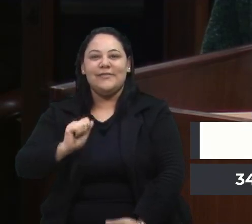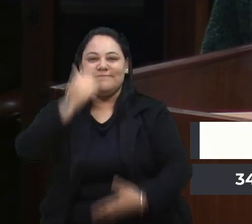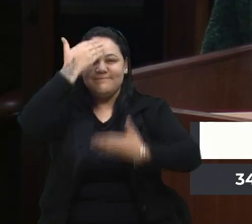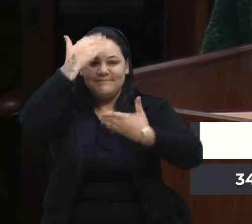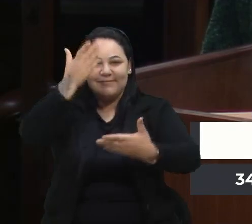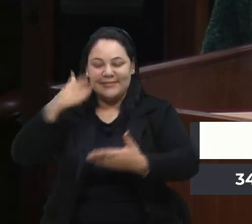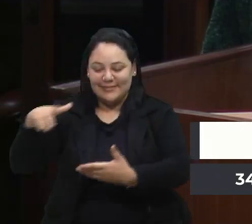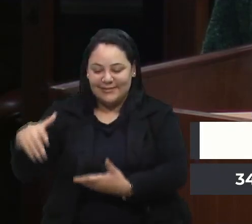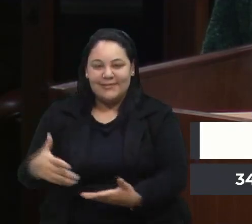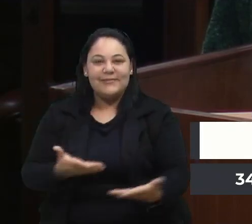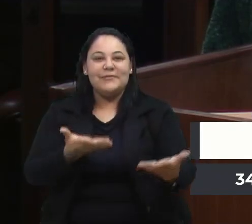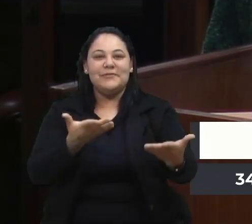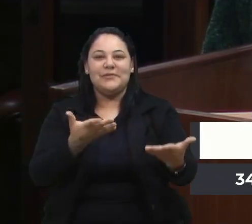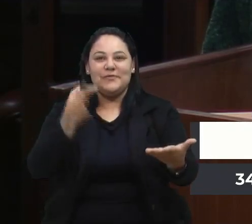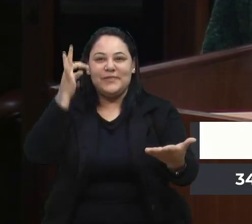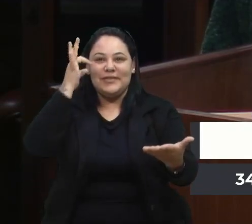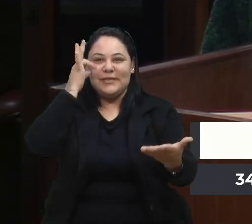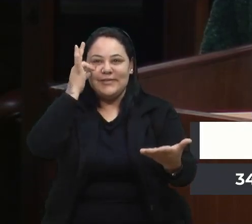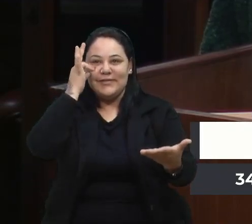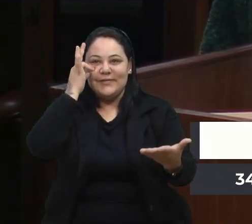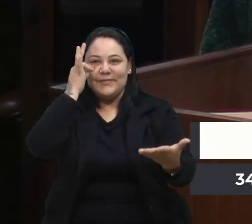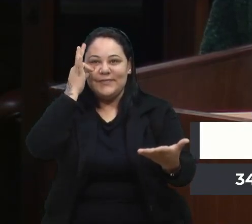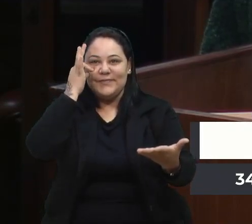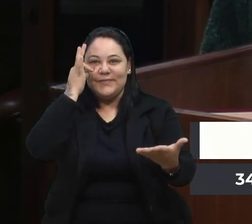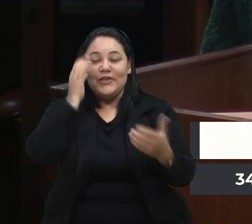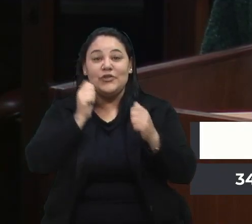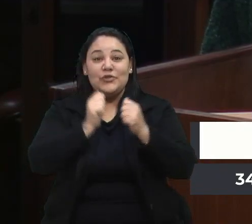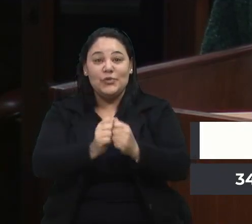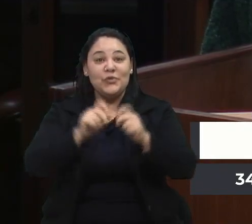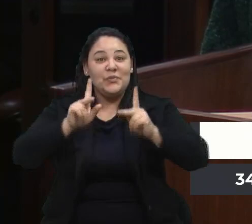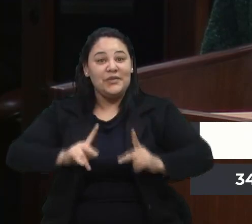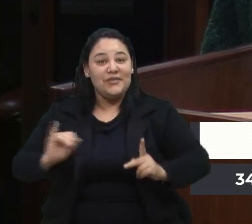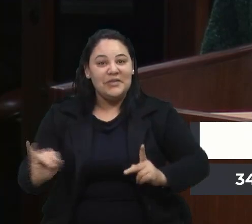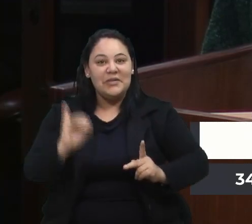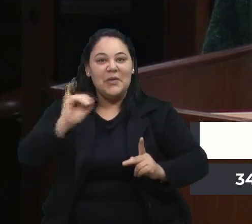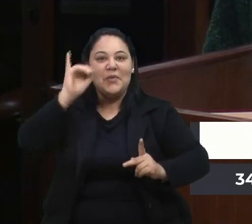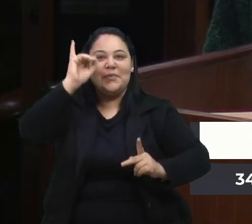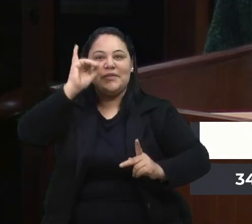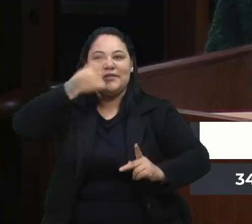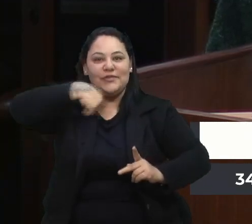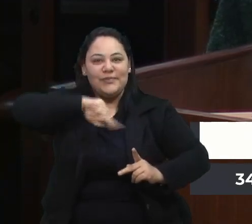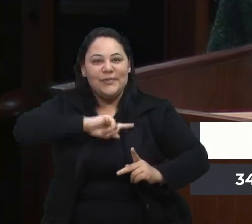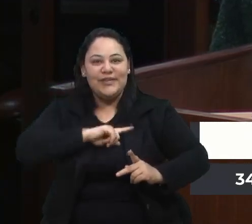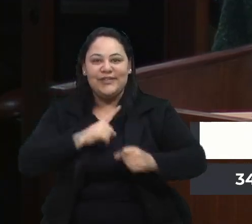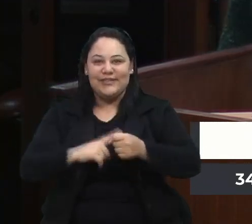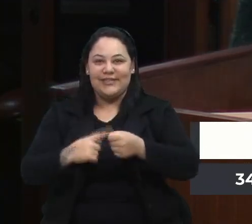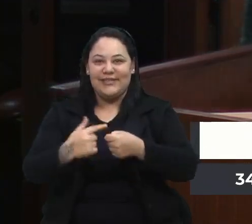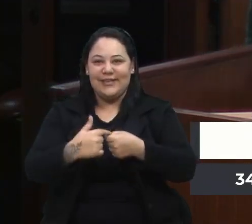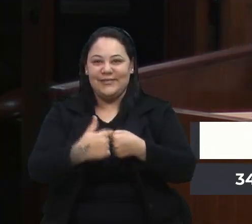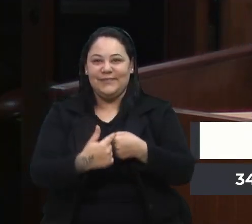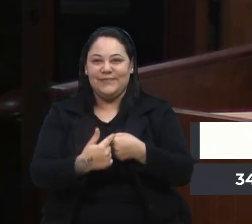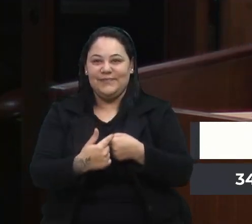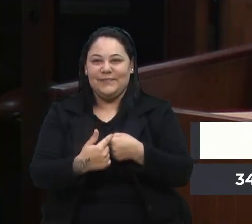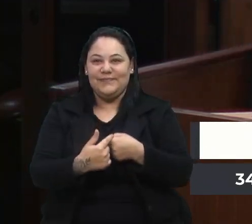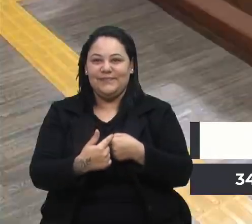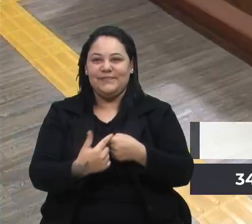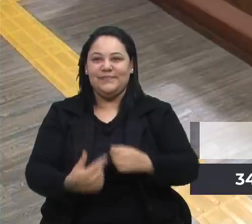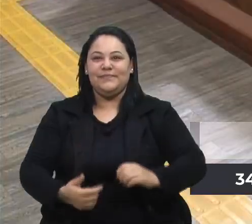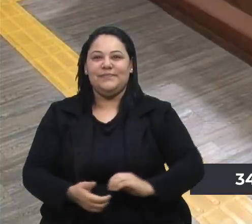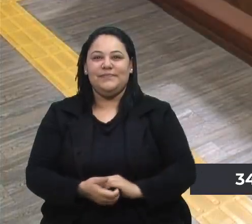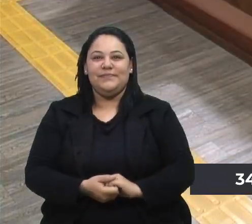convite por estar aqui hoje com presenças tão ilustres e tão necessárias para a nossa cidade.